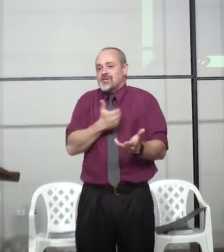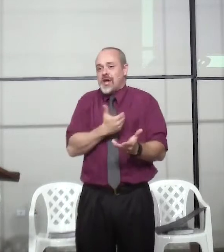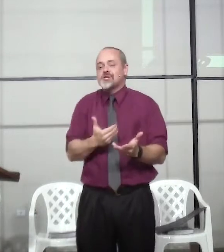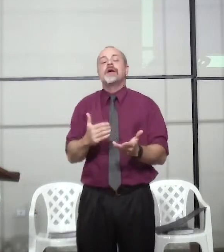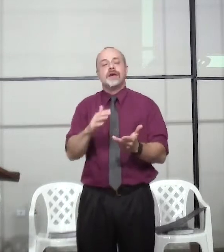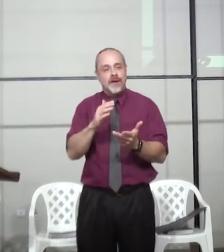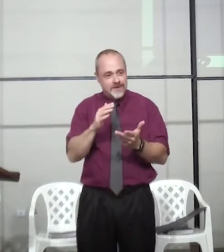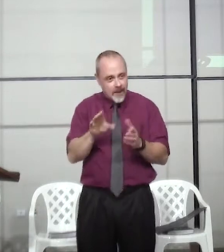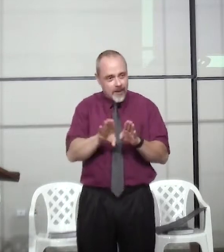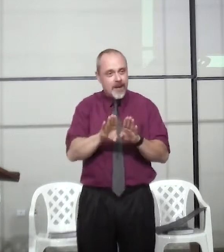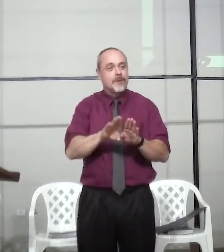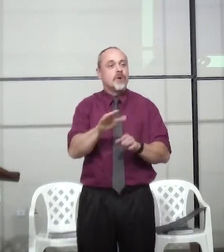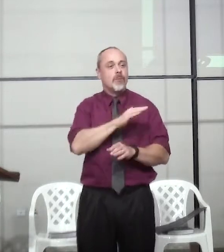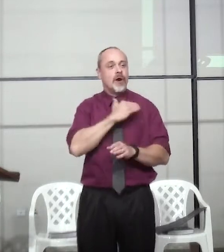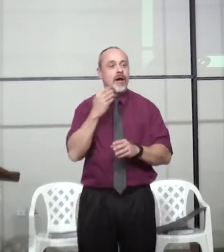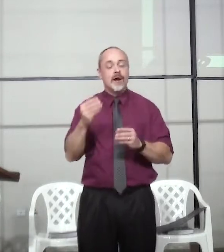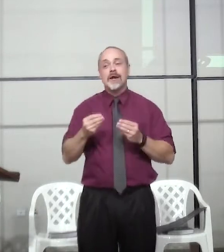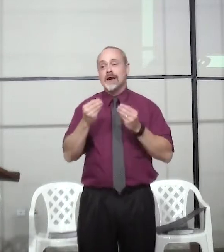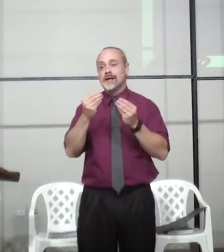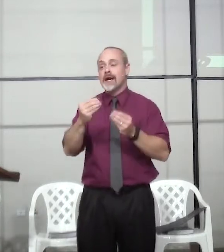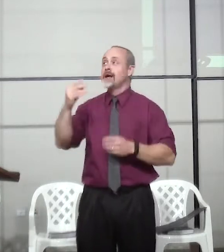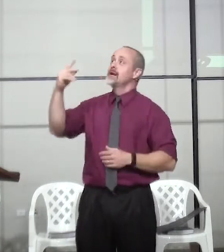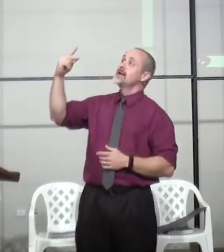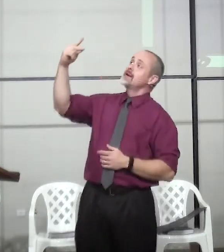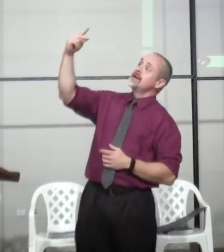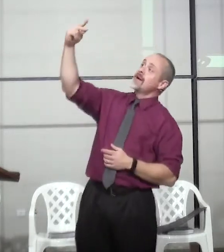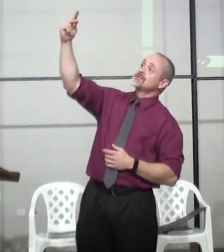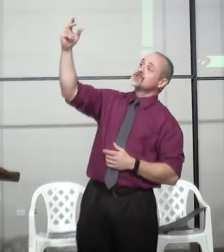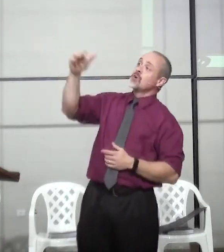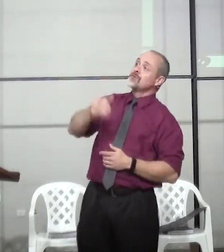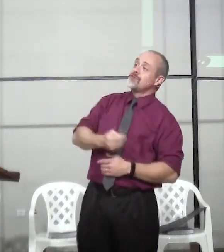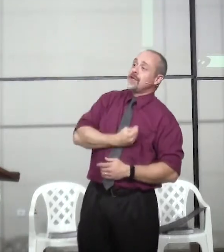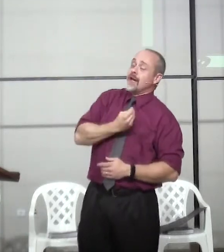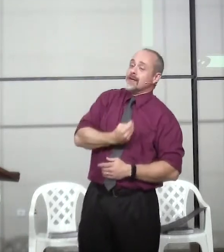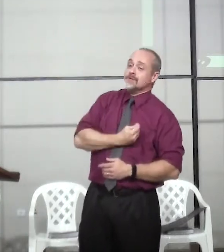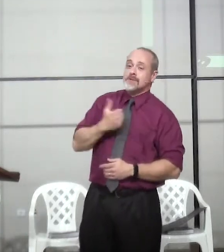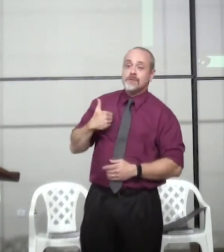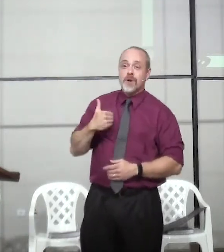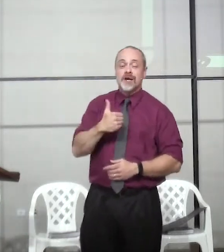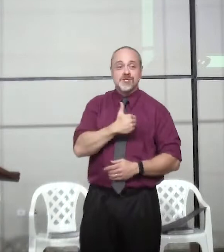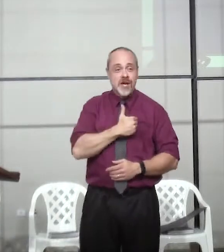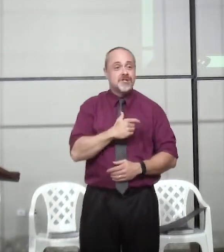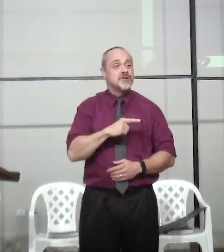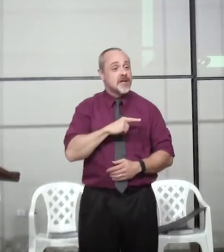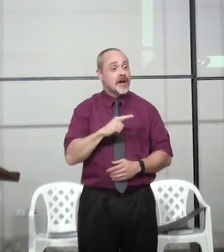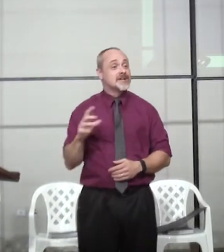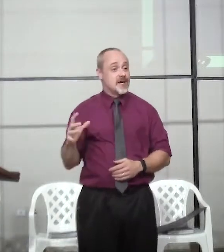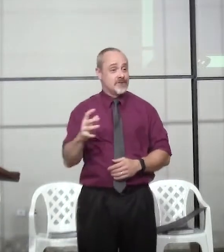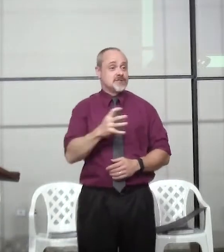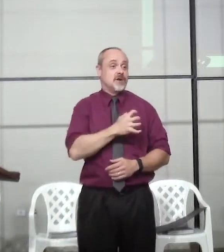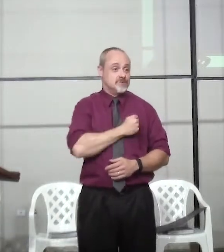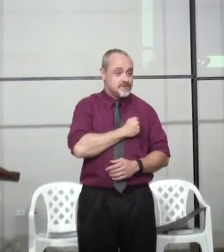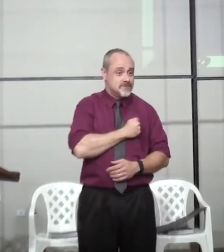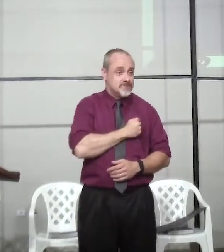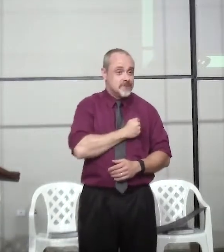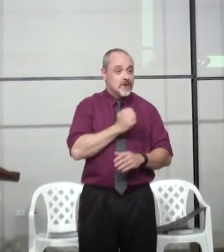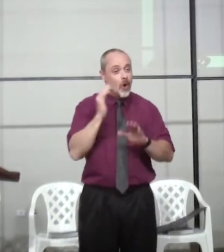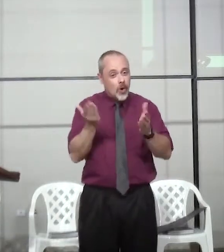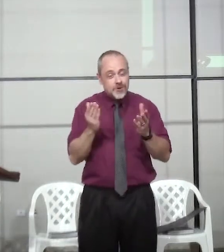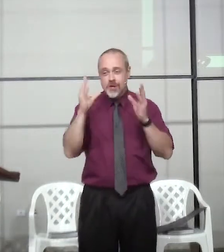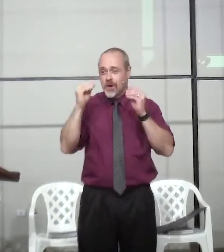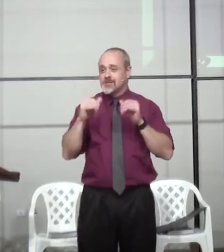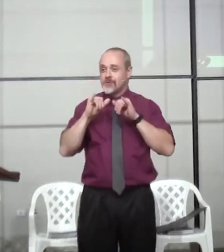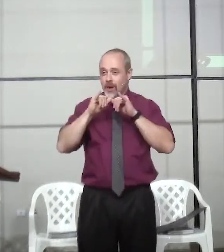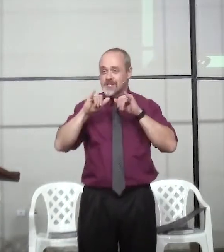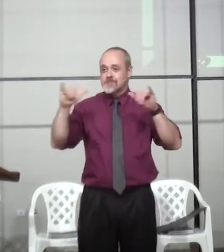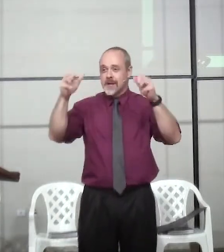junto com a gente e também para morrer e dar a sua vida para a gente ter a salvação.